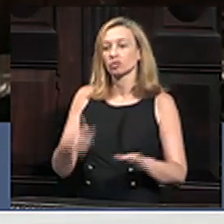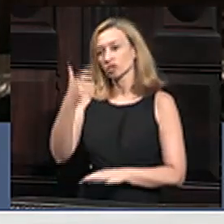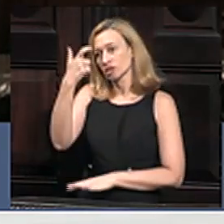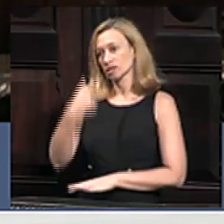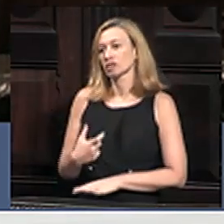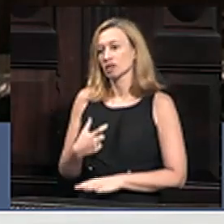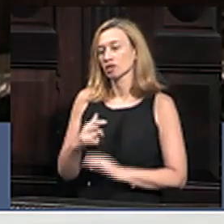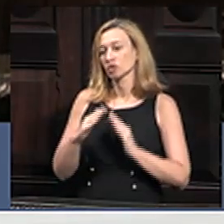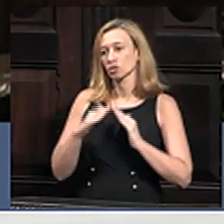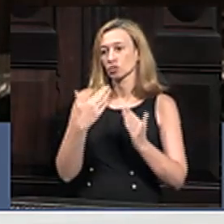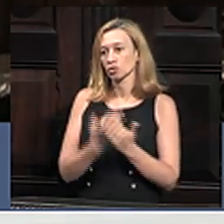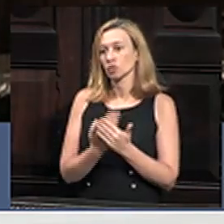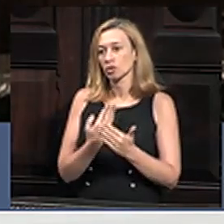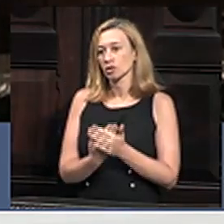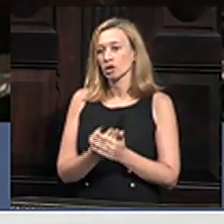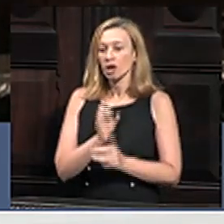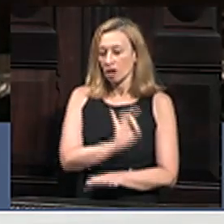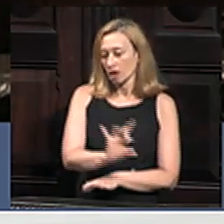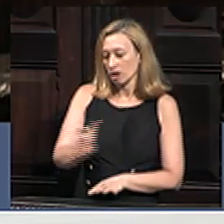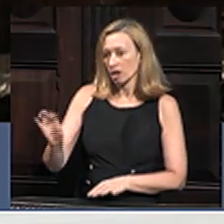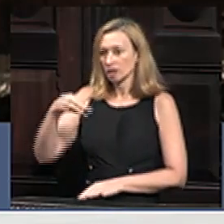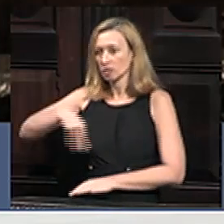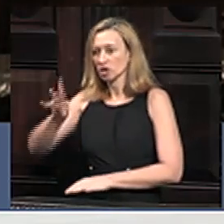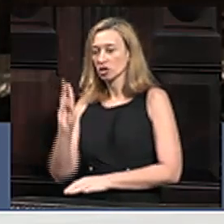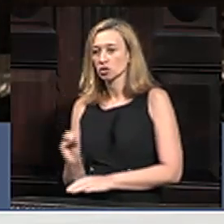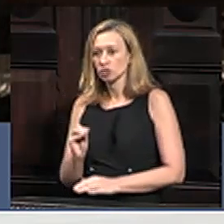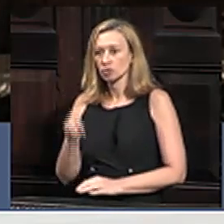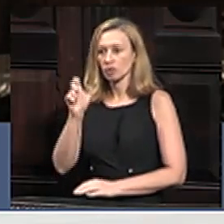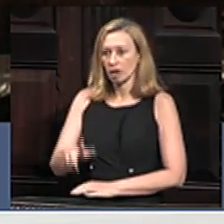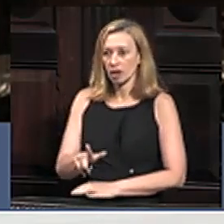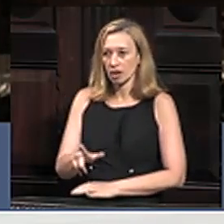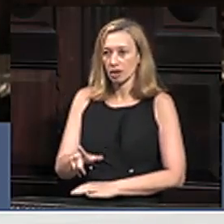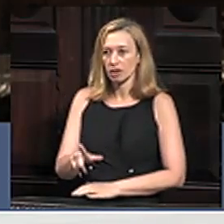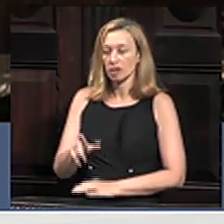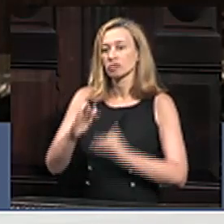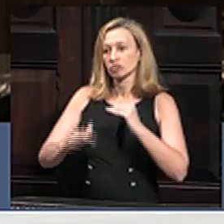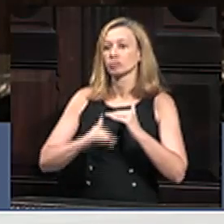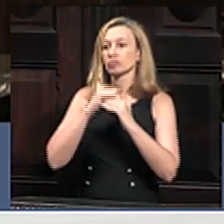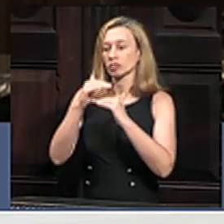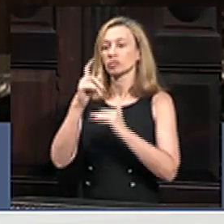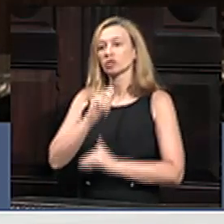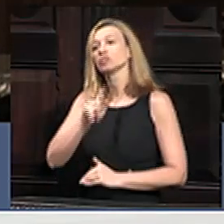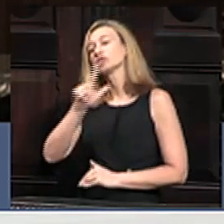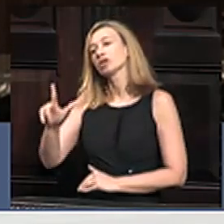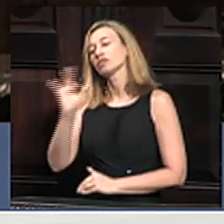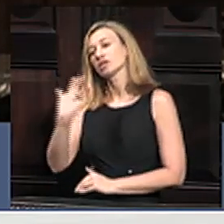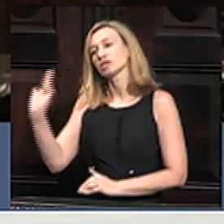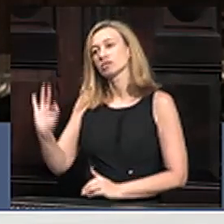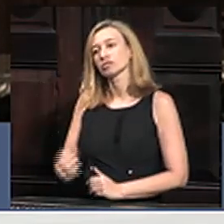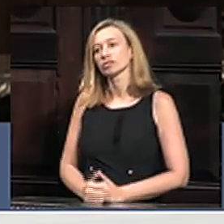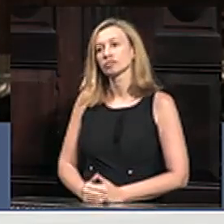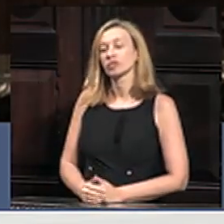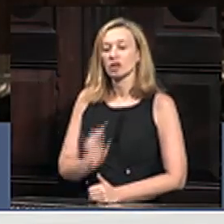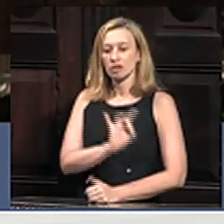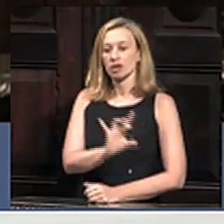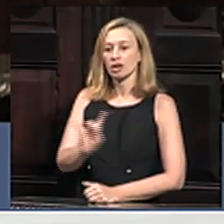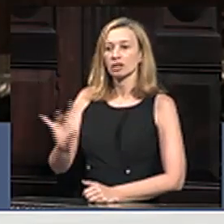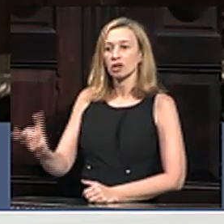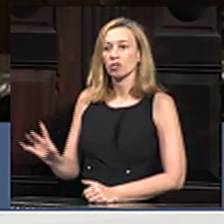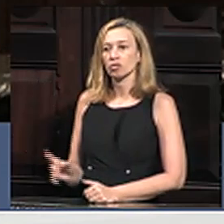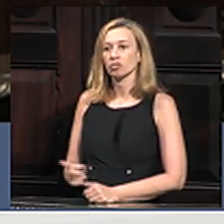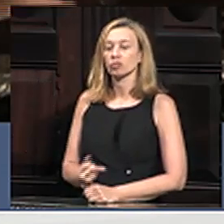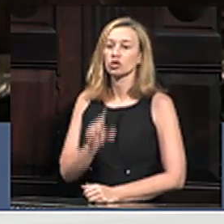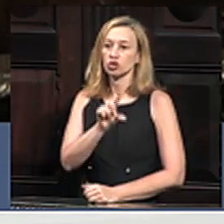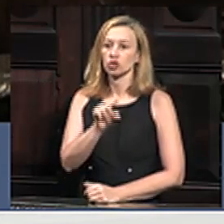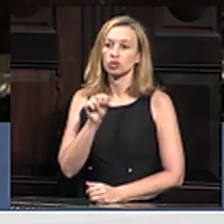Cada ministro do Supremo Tribunal Federal é o Supremo Tribunal Federal. E cada um decide